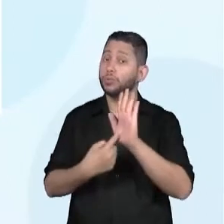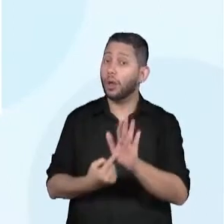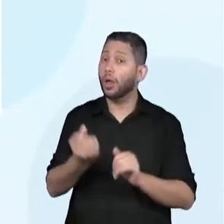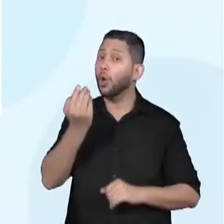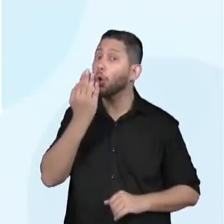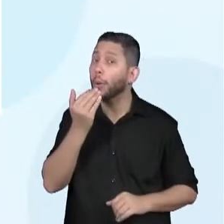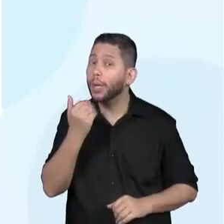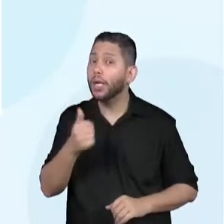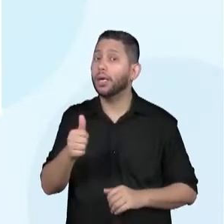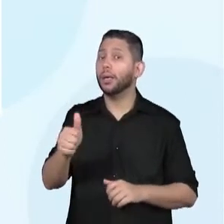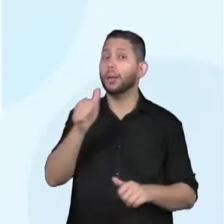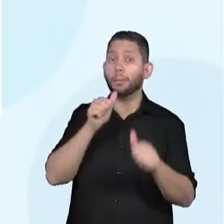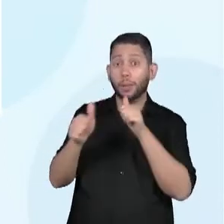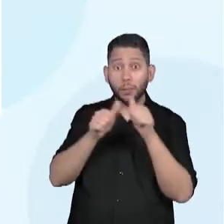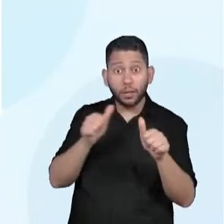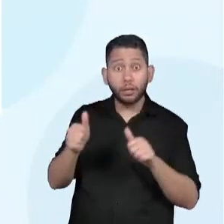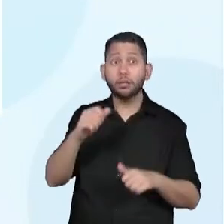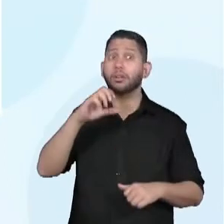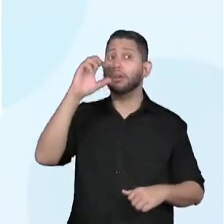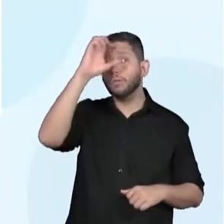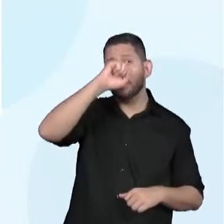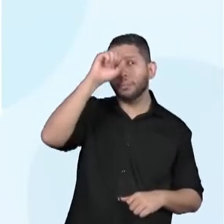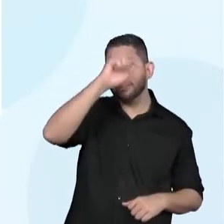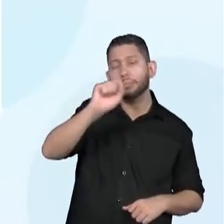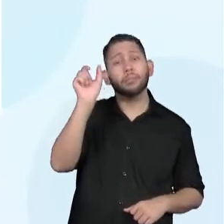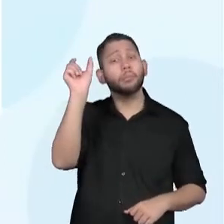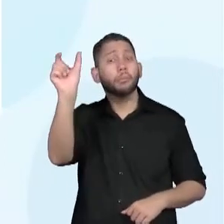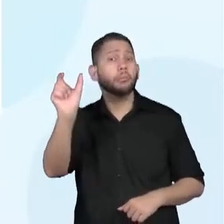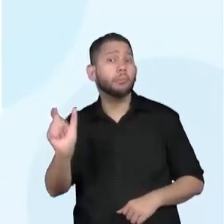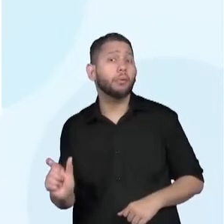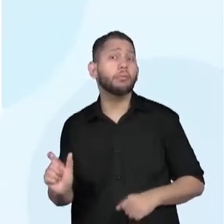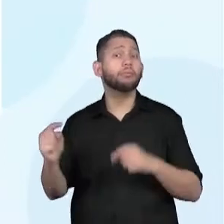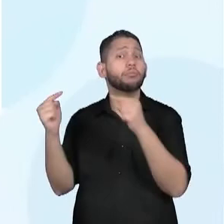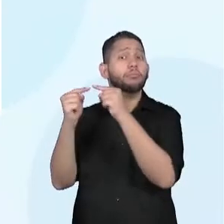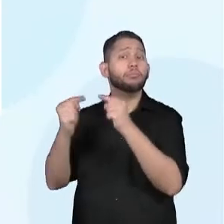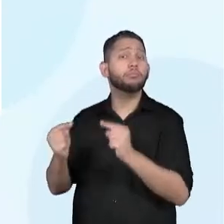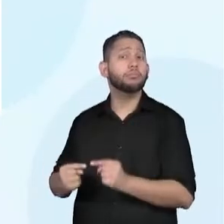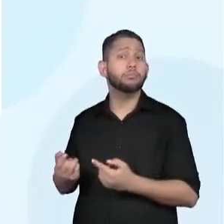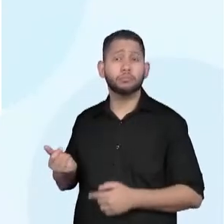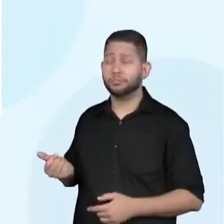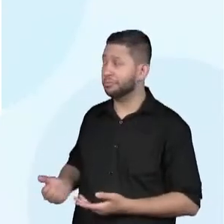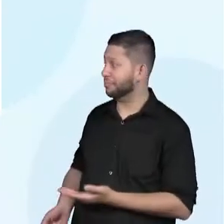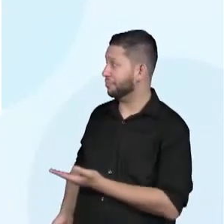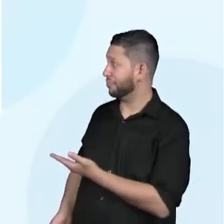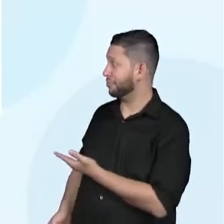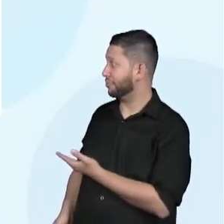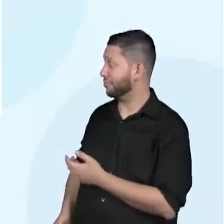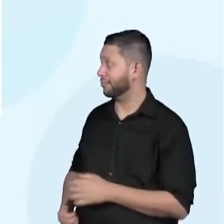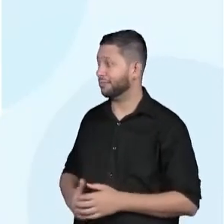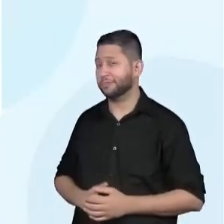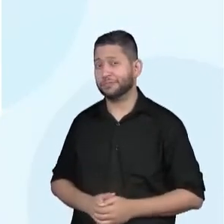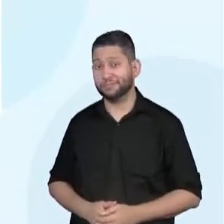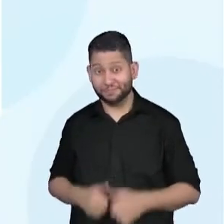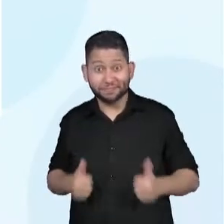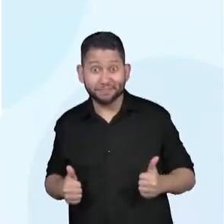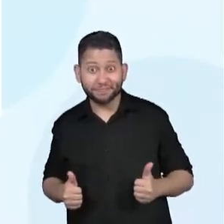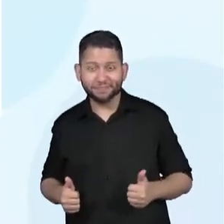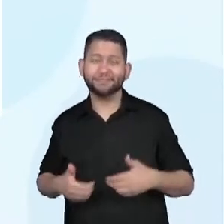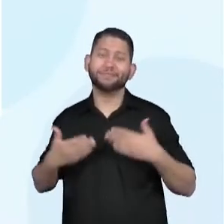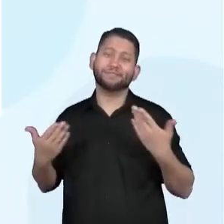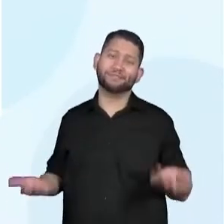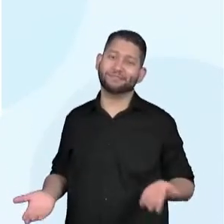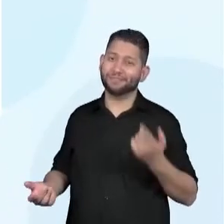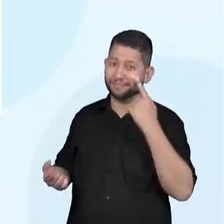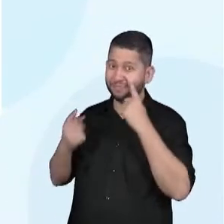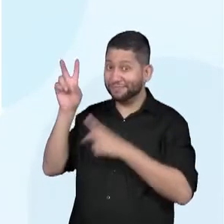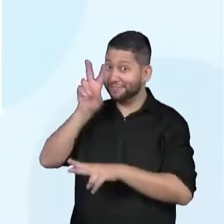drink. Nós vamos aprender um montão aí de palavras relacionadas à comida e à bebida. Né? E a gente tem uma imagem